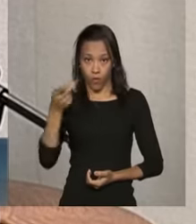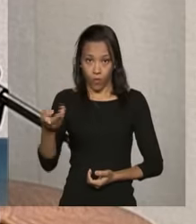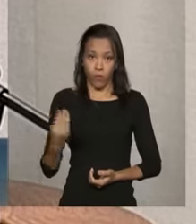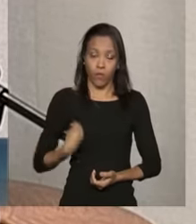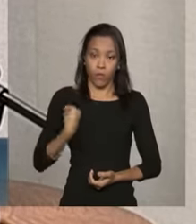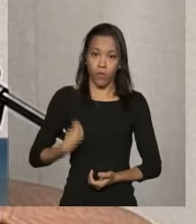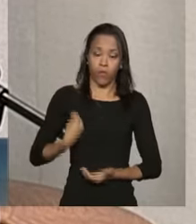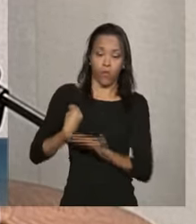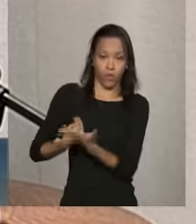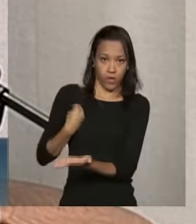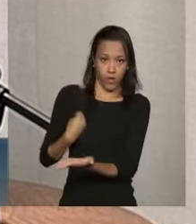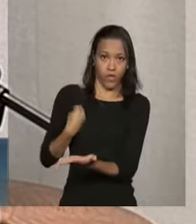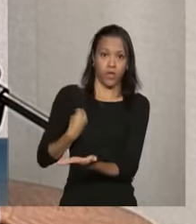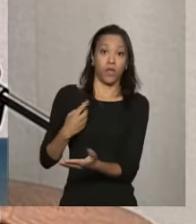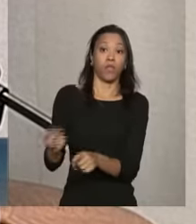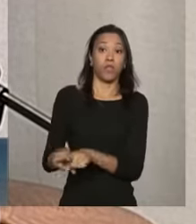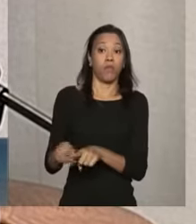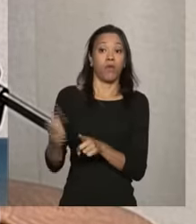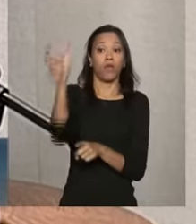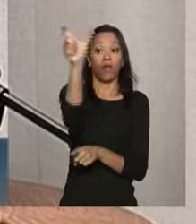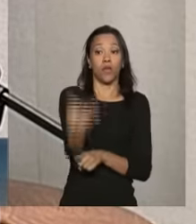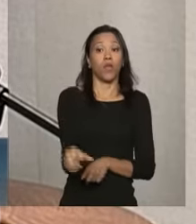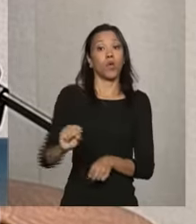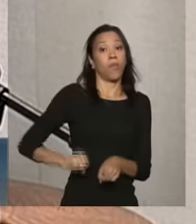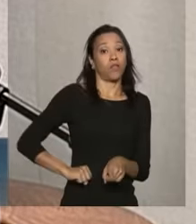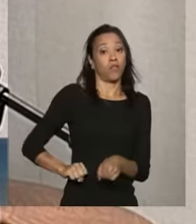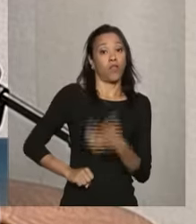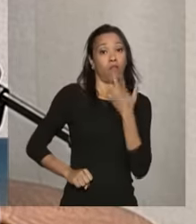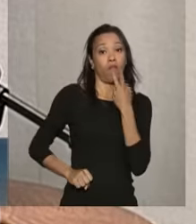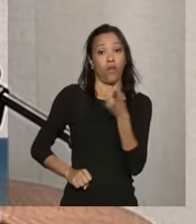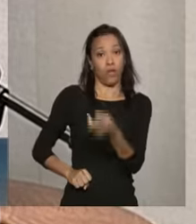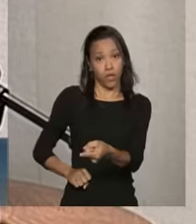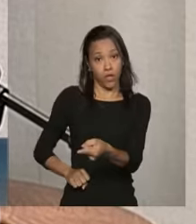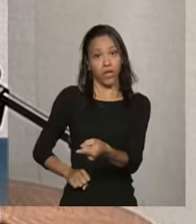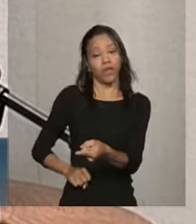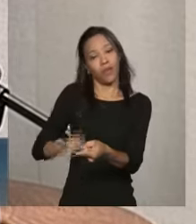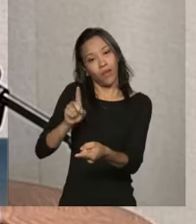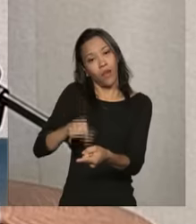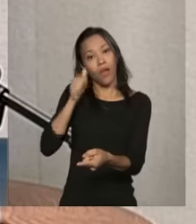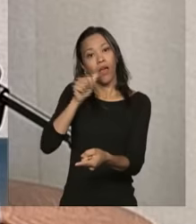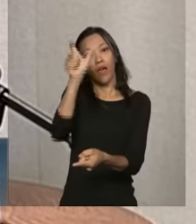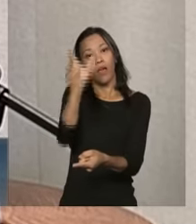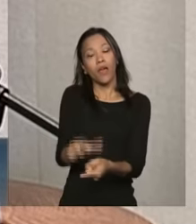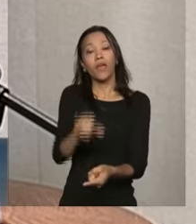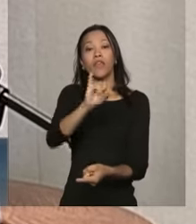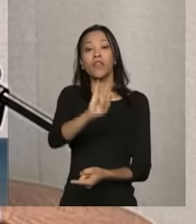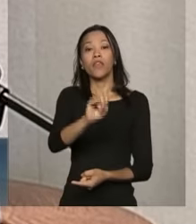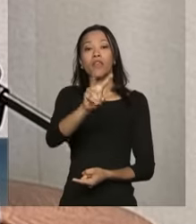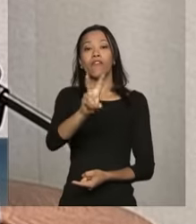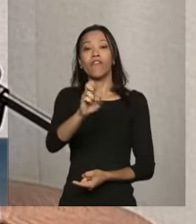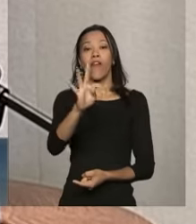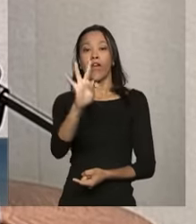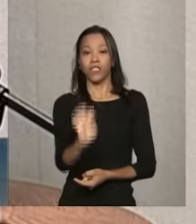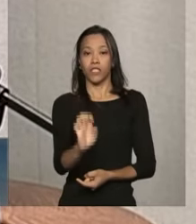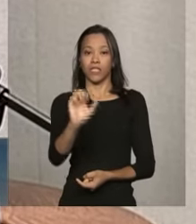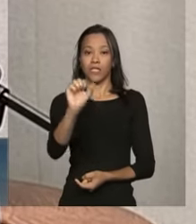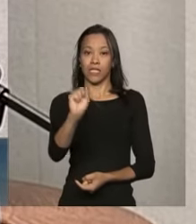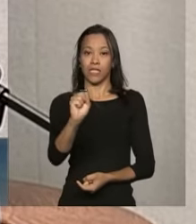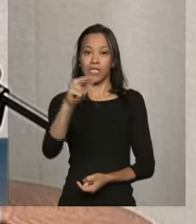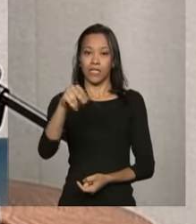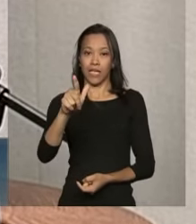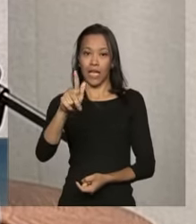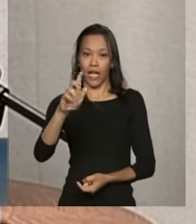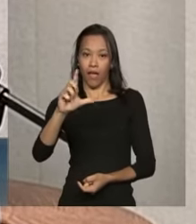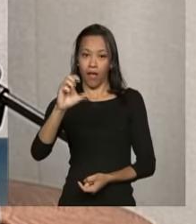que cujo Embaixadora nós temos o privilégio de ser a querida Ivete Sangalo são campanhas